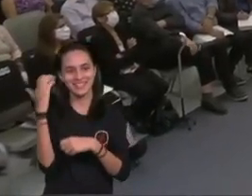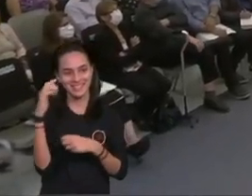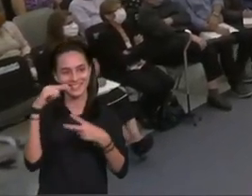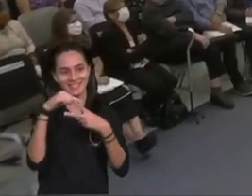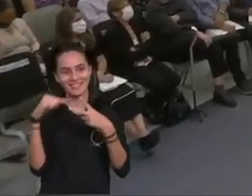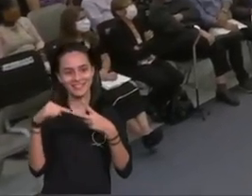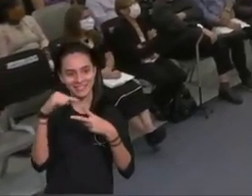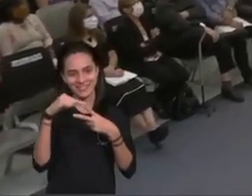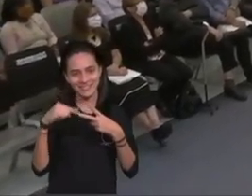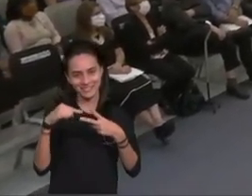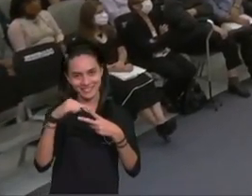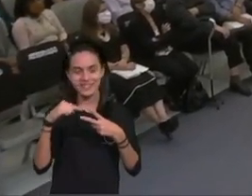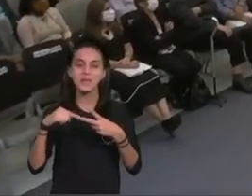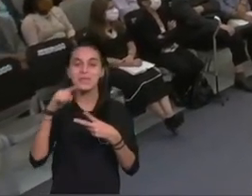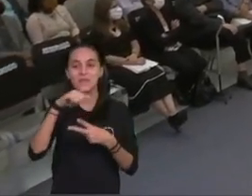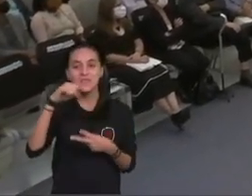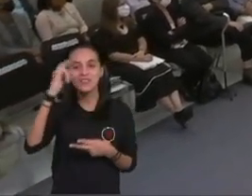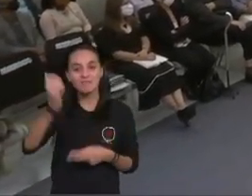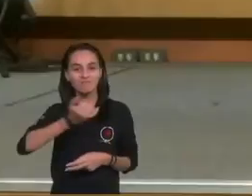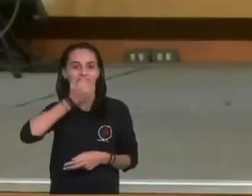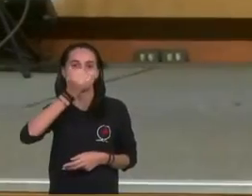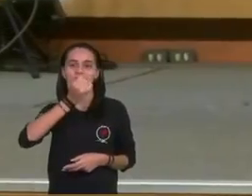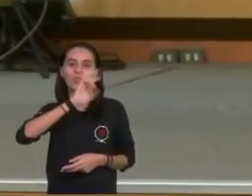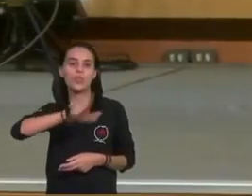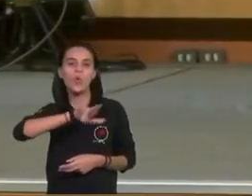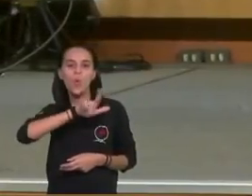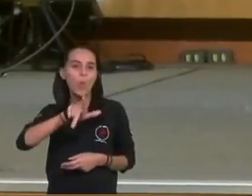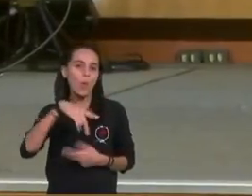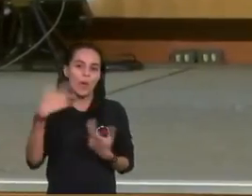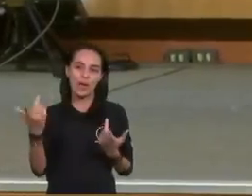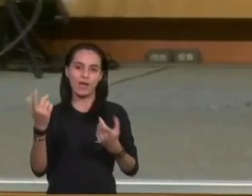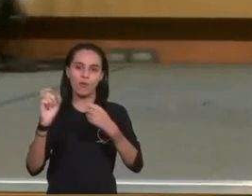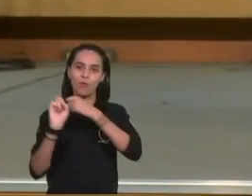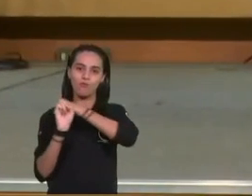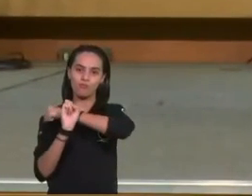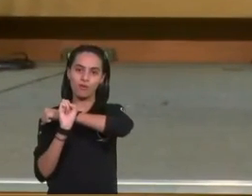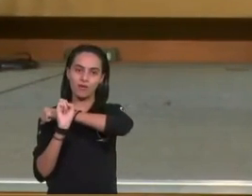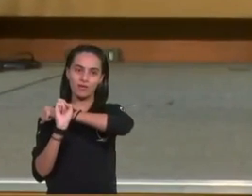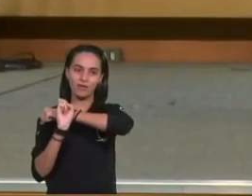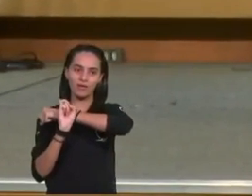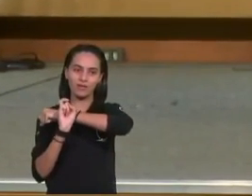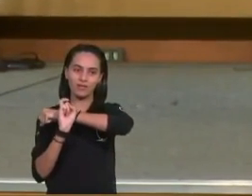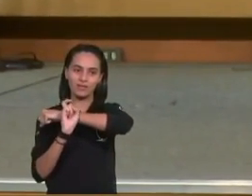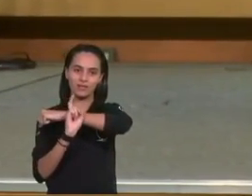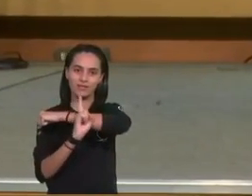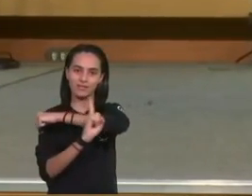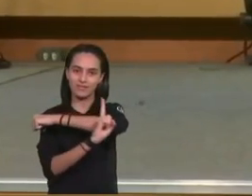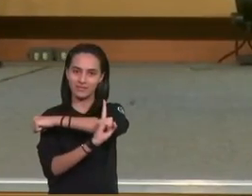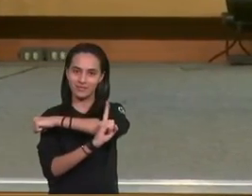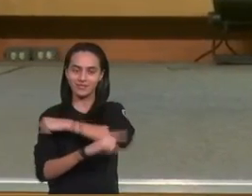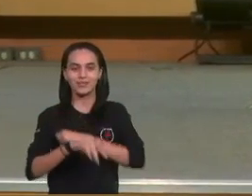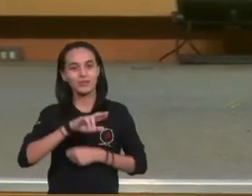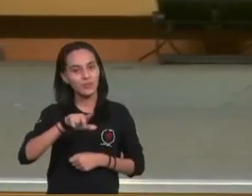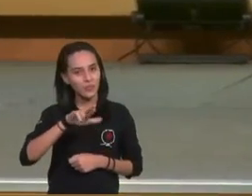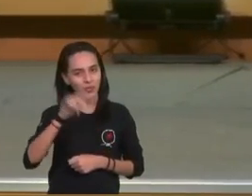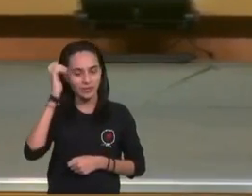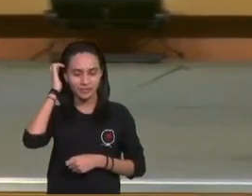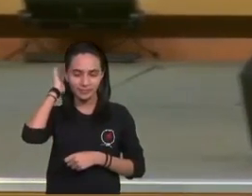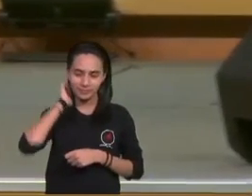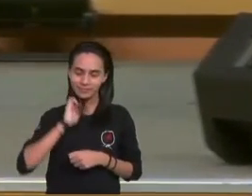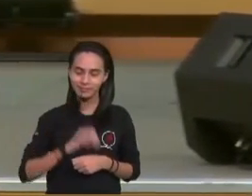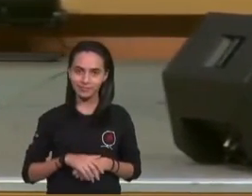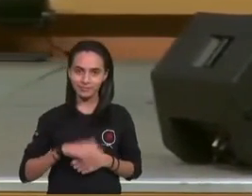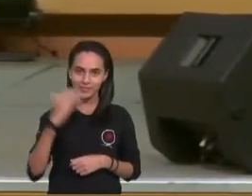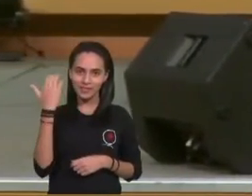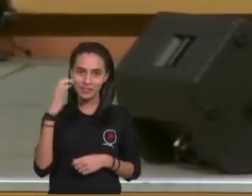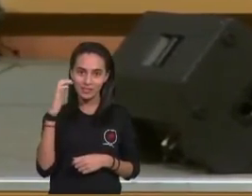para mostrar que você não é obra do acaso nem fruto da evolução e na ciência existe uma